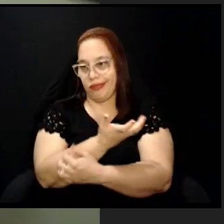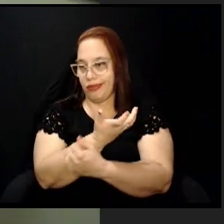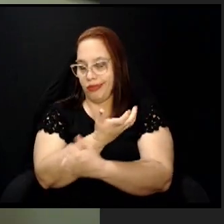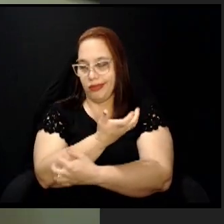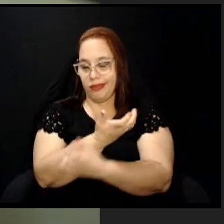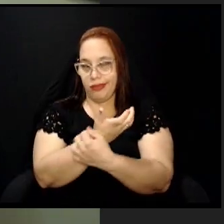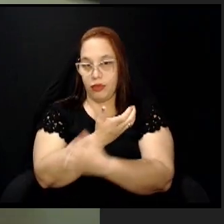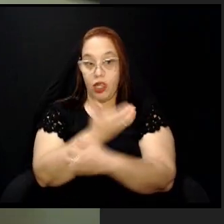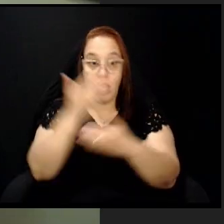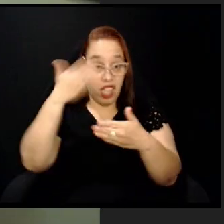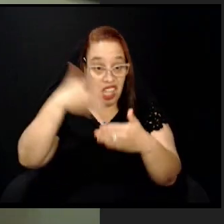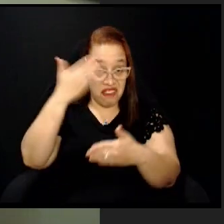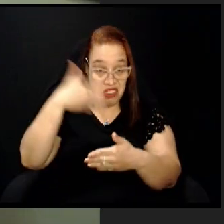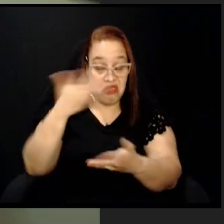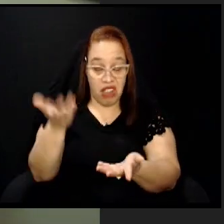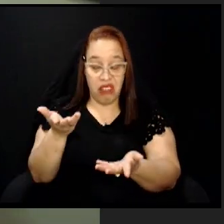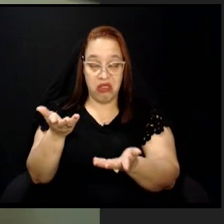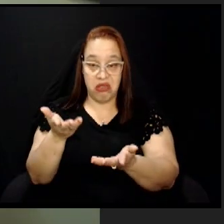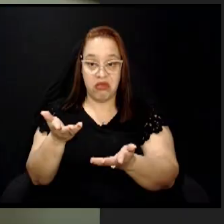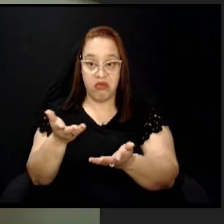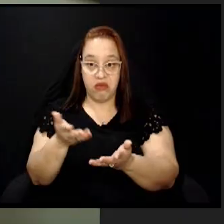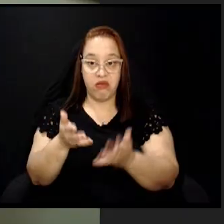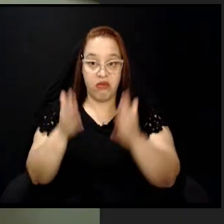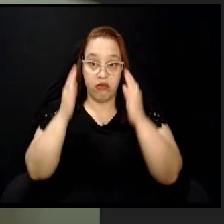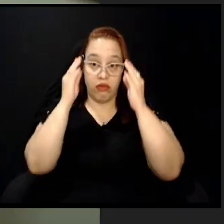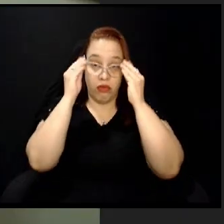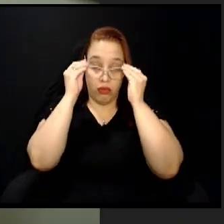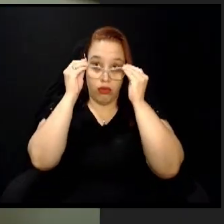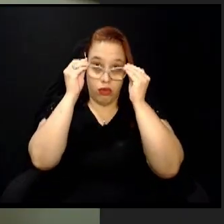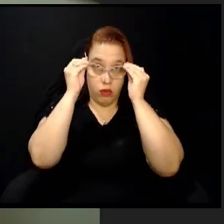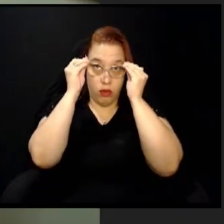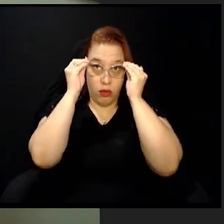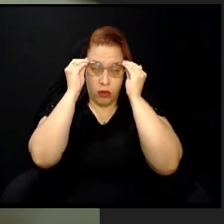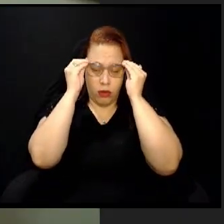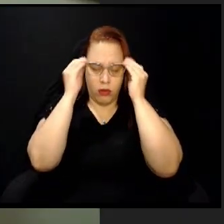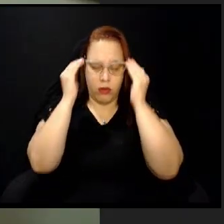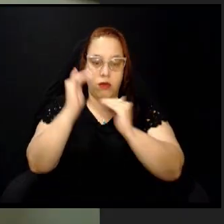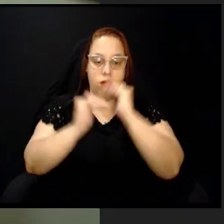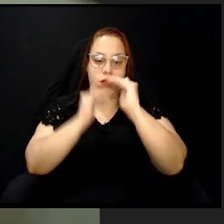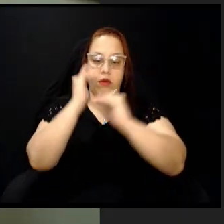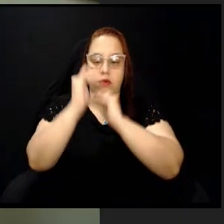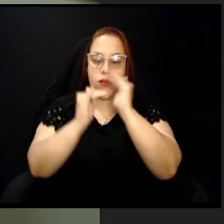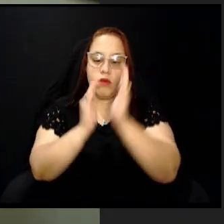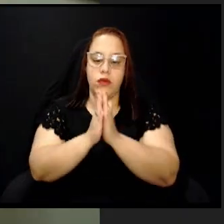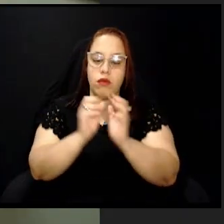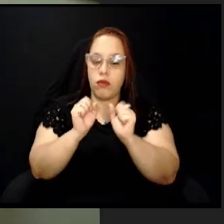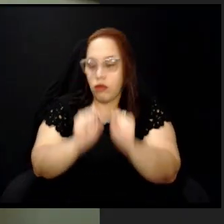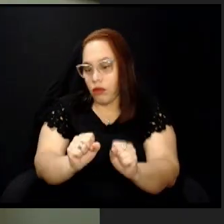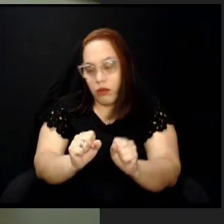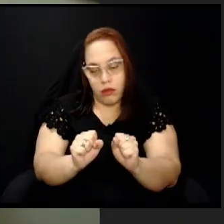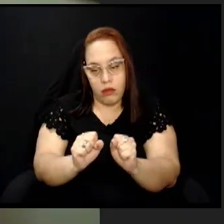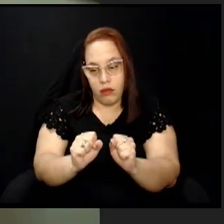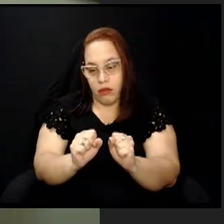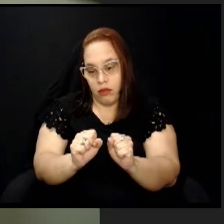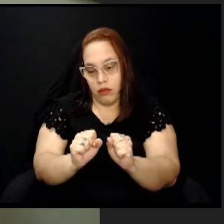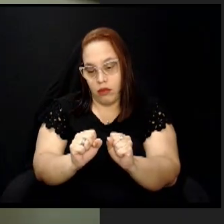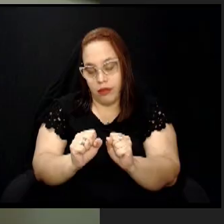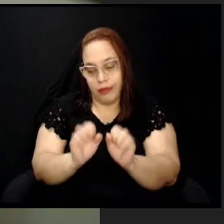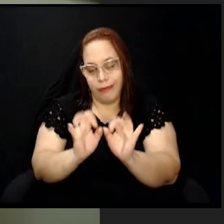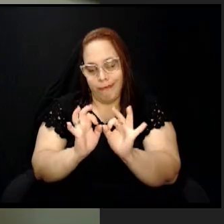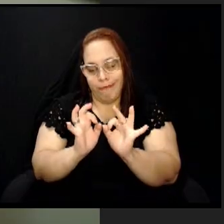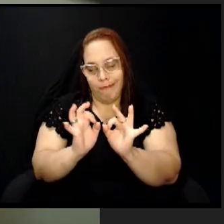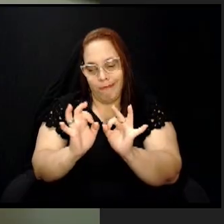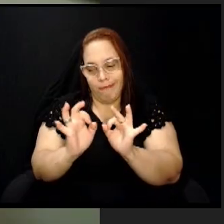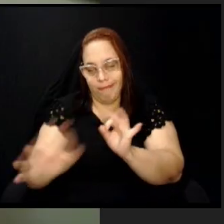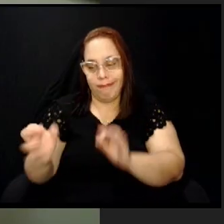seria a poluição visível, né? Então pode ter esse desenvolvimento, e pode ser que pelo longo